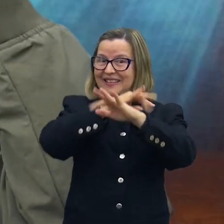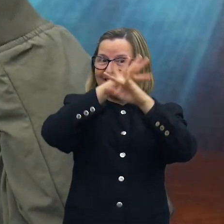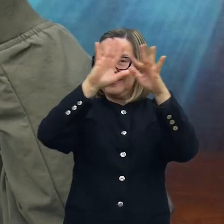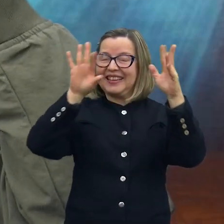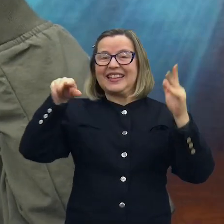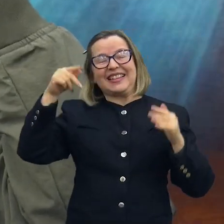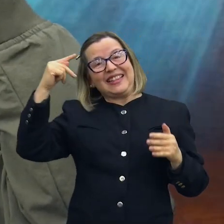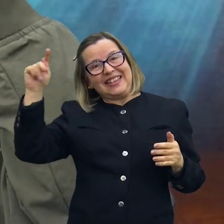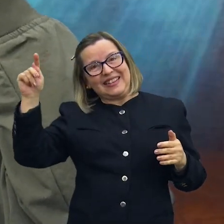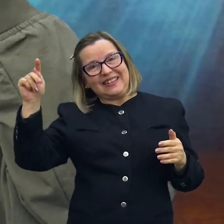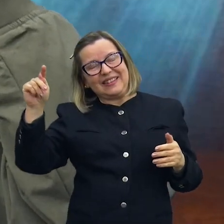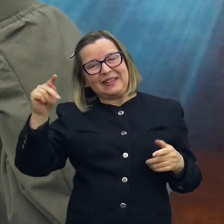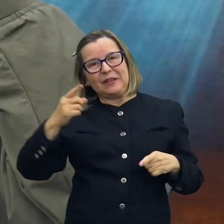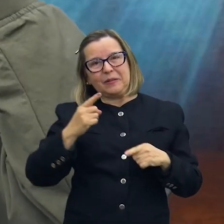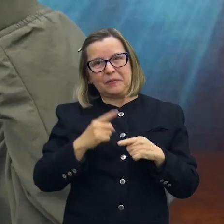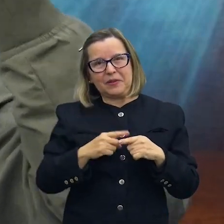nosso